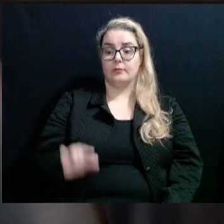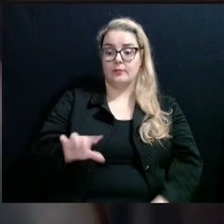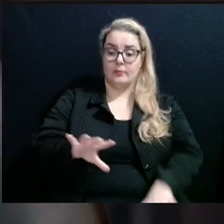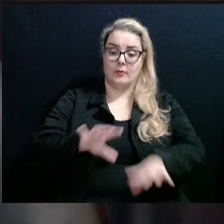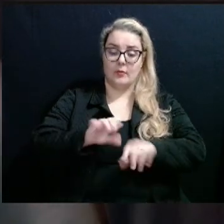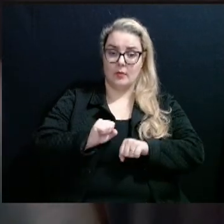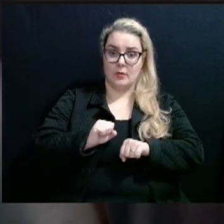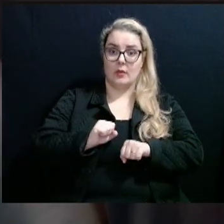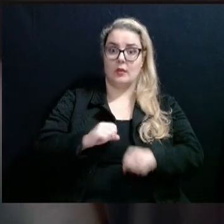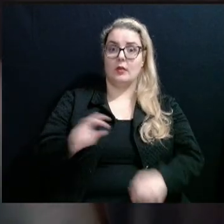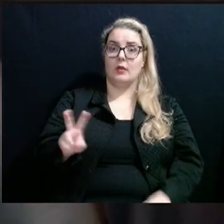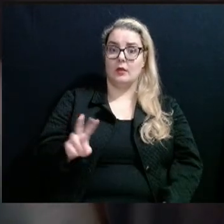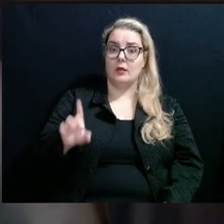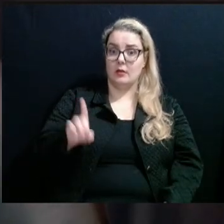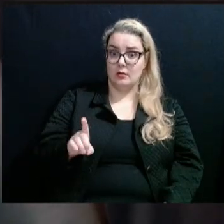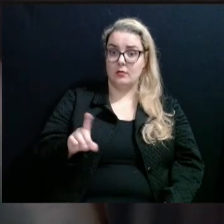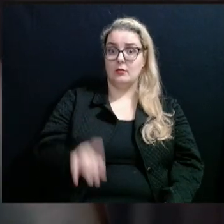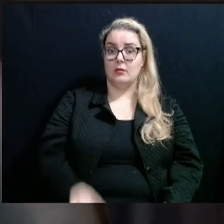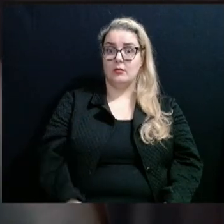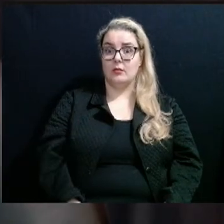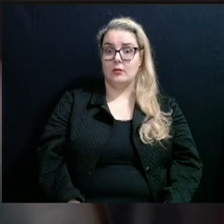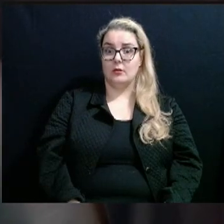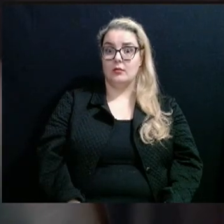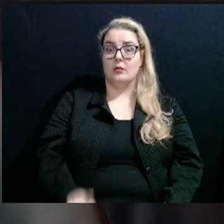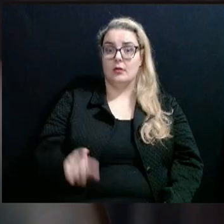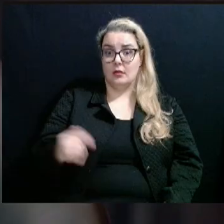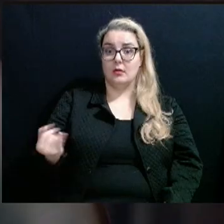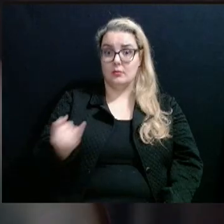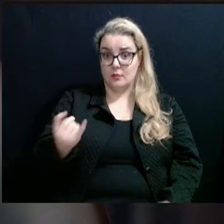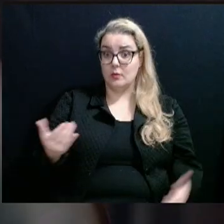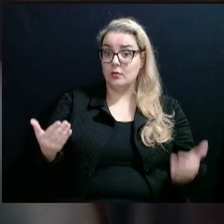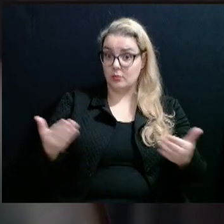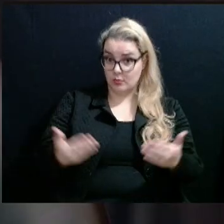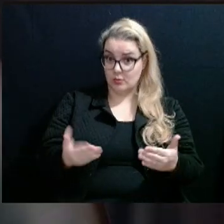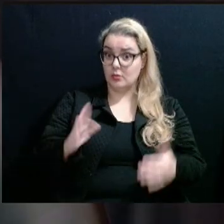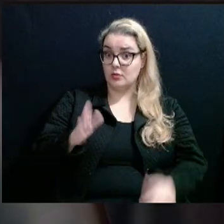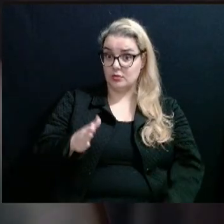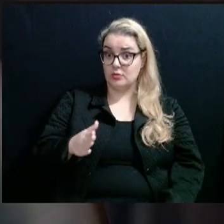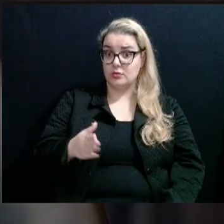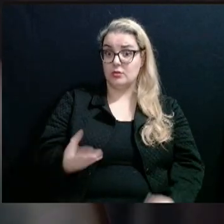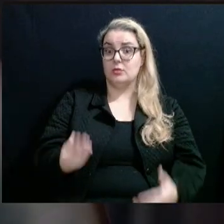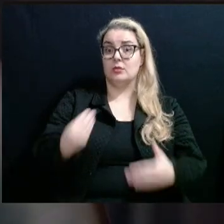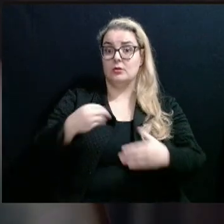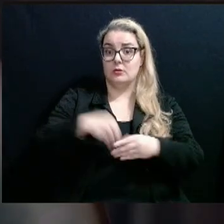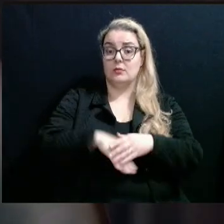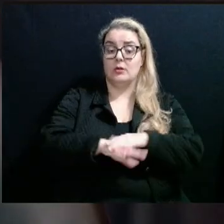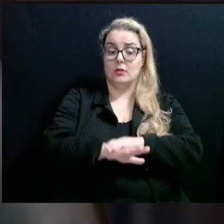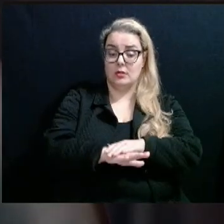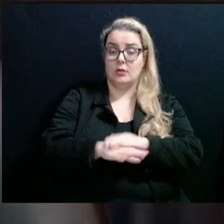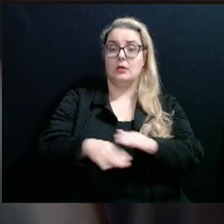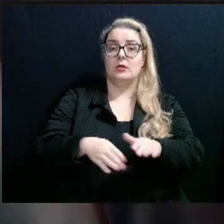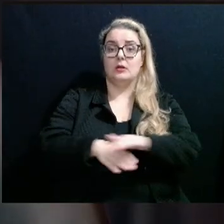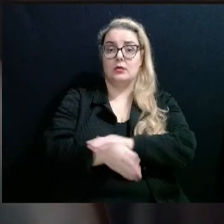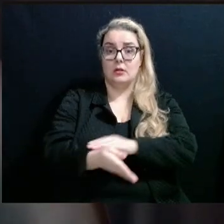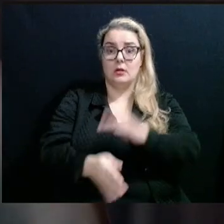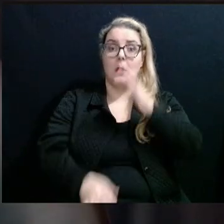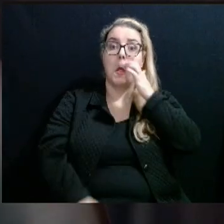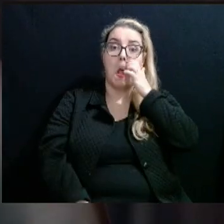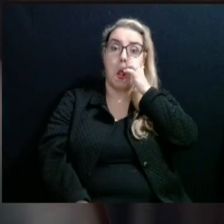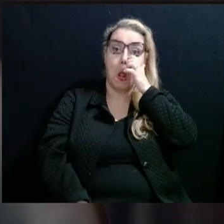D, vale lembrar que hoje já é preconizado e recomendado pela Sociedade de